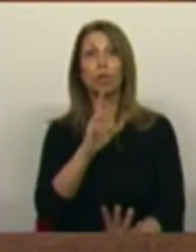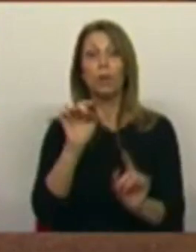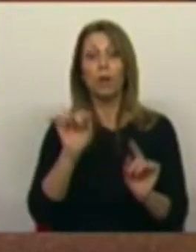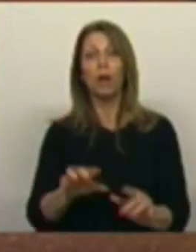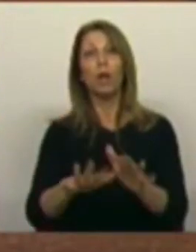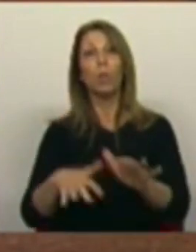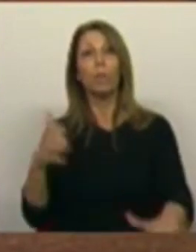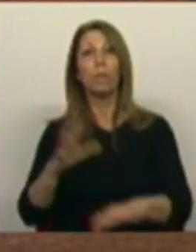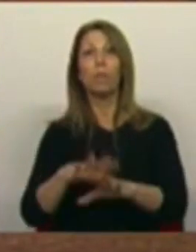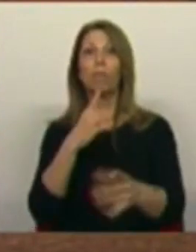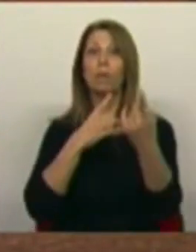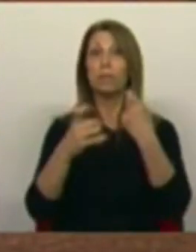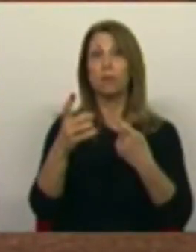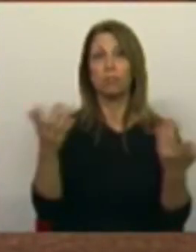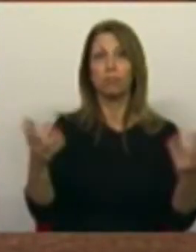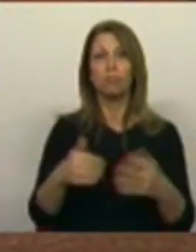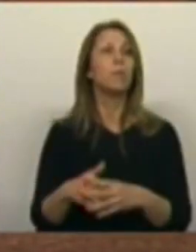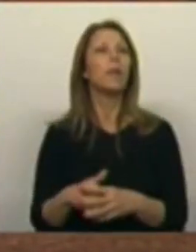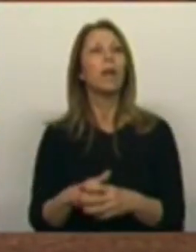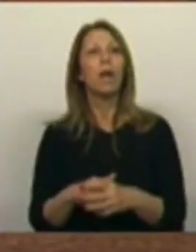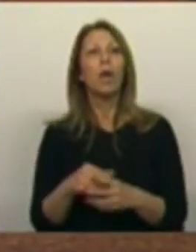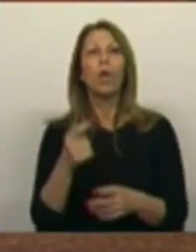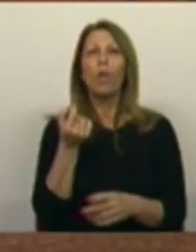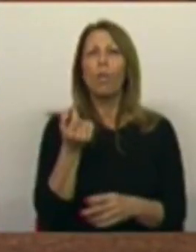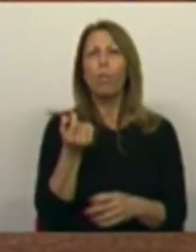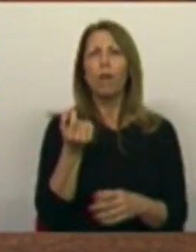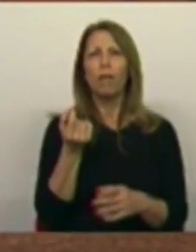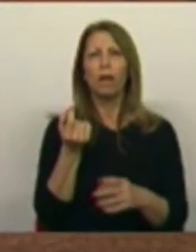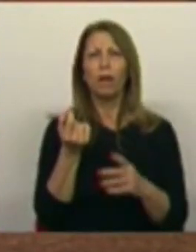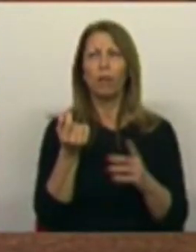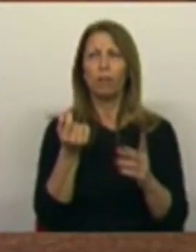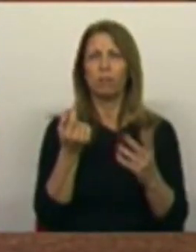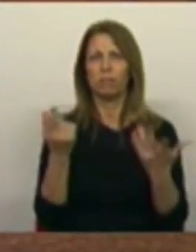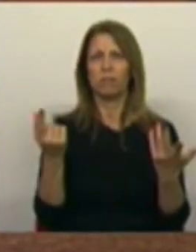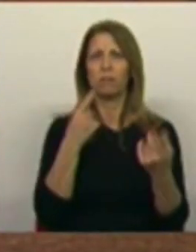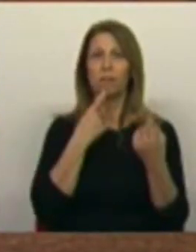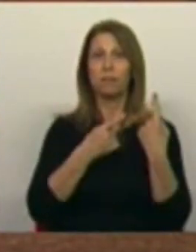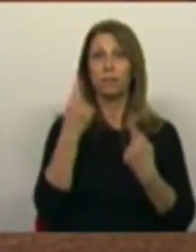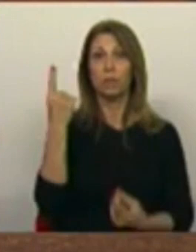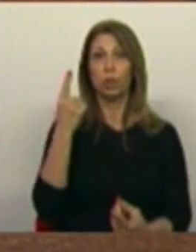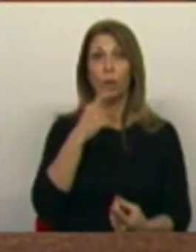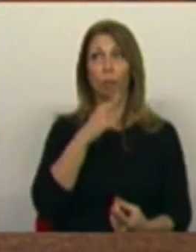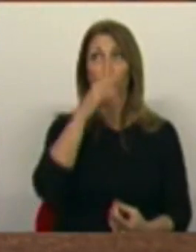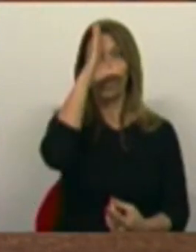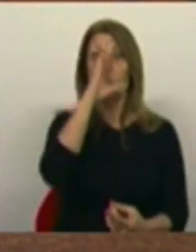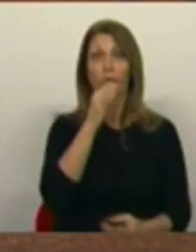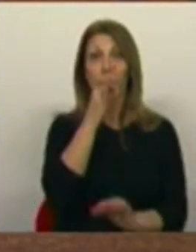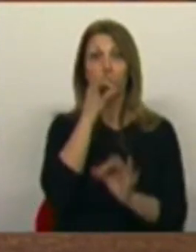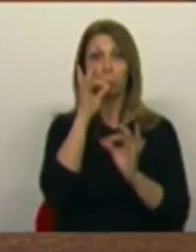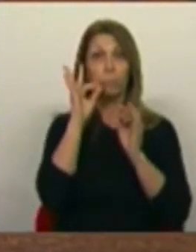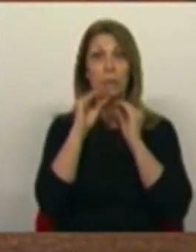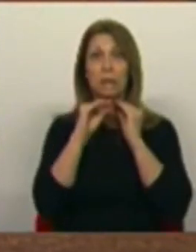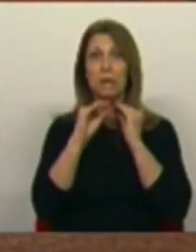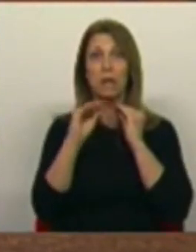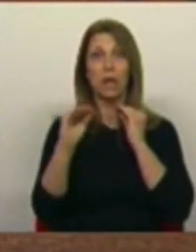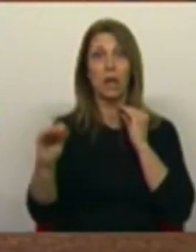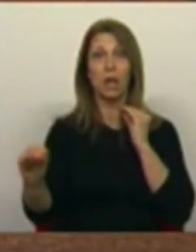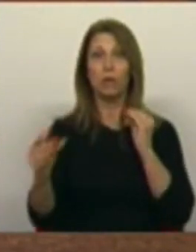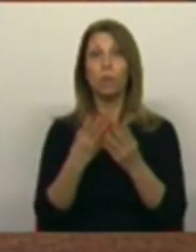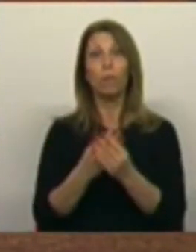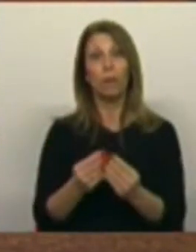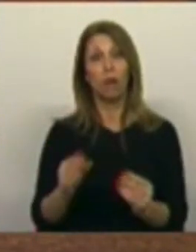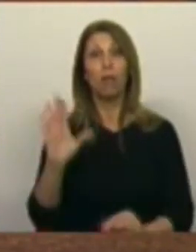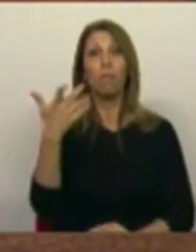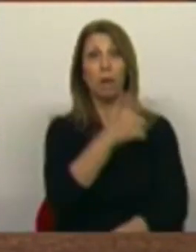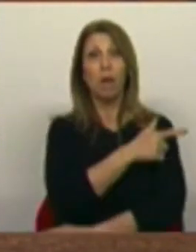essa questão. Torna-se um pouco ensurdecedor o silêncio do Governo sobre esta matéria, nomeadamente quando temos uma das principais empresárias